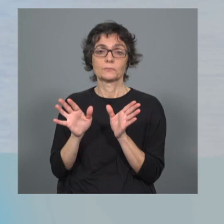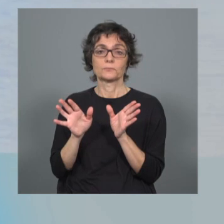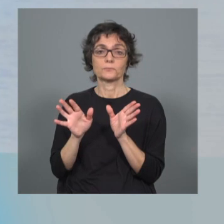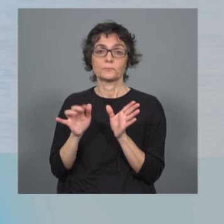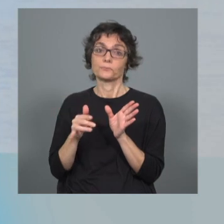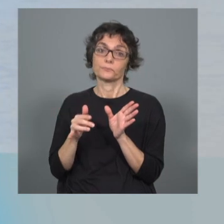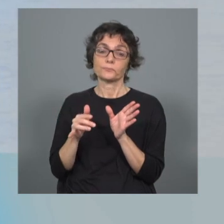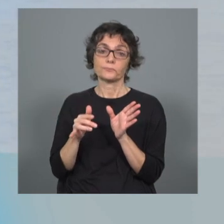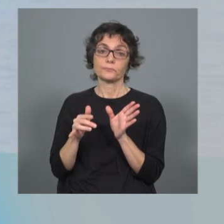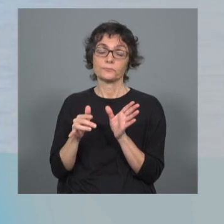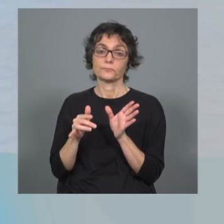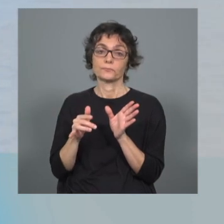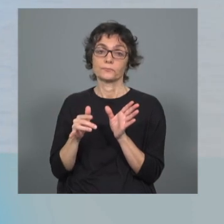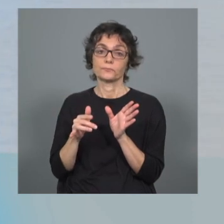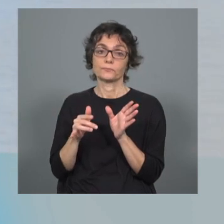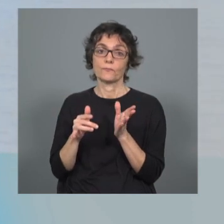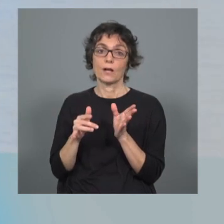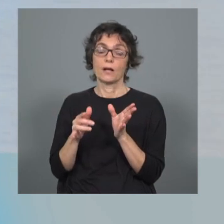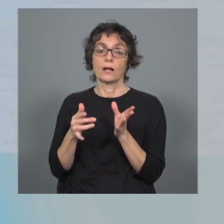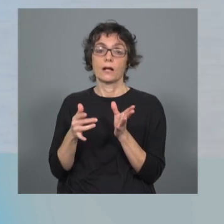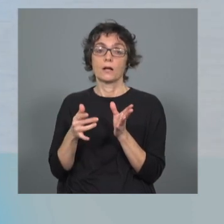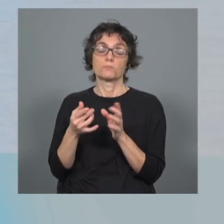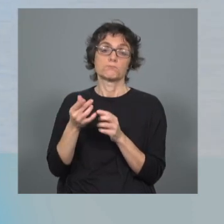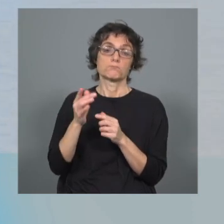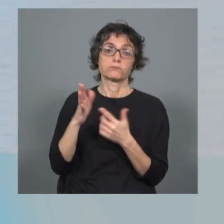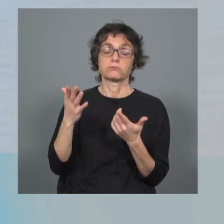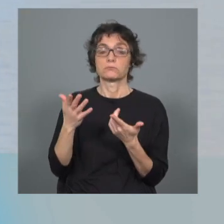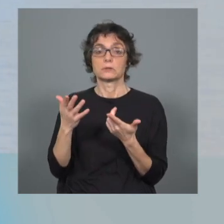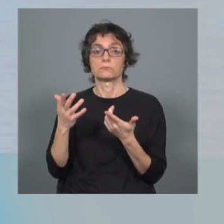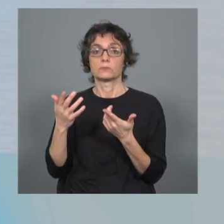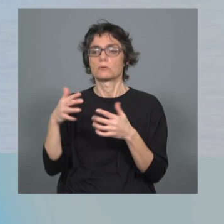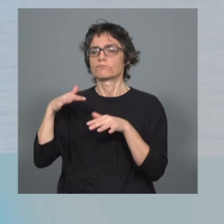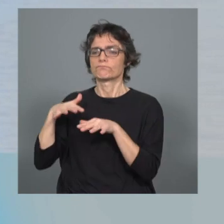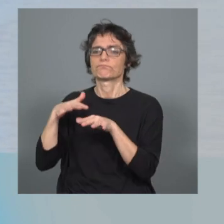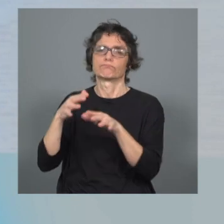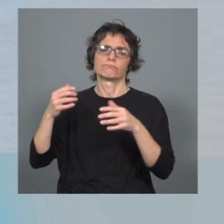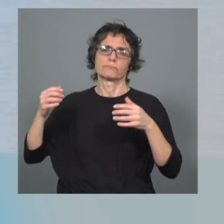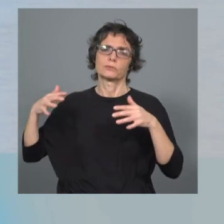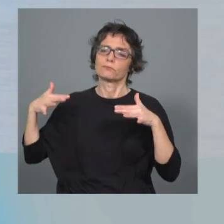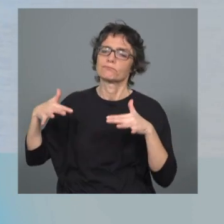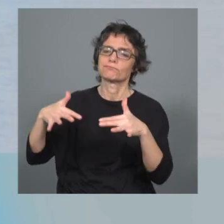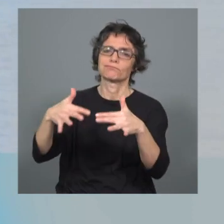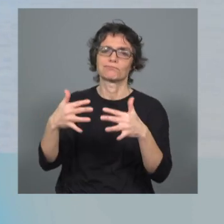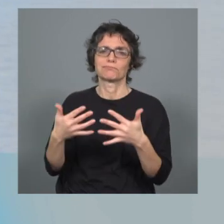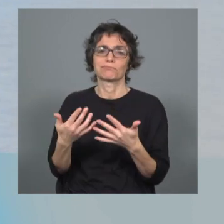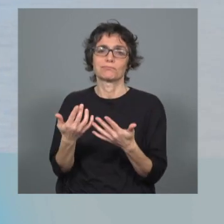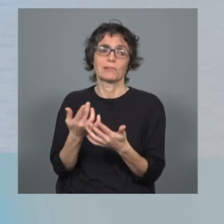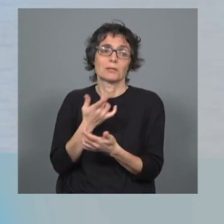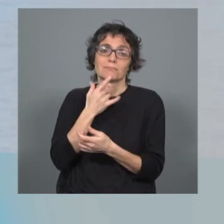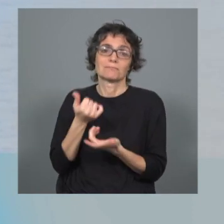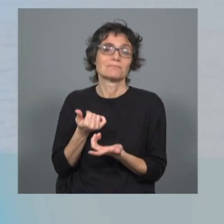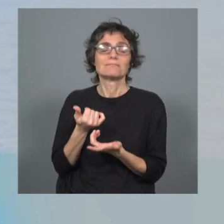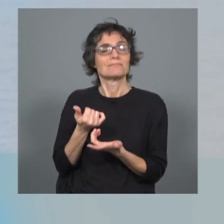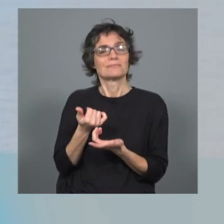de diferente ordem, mas nomeadamente procissões, enfim, que são a expressão, de facto, do núcleo